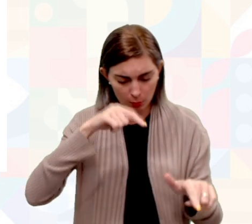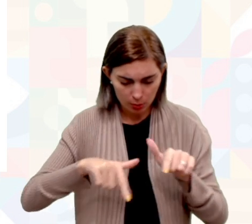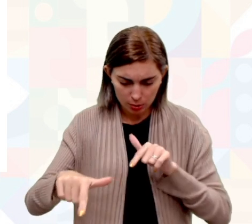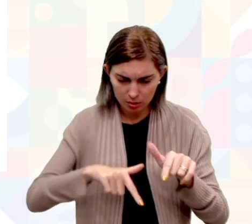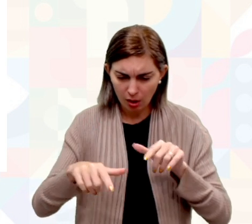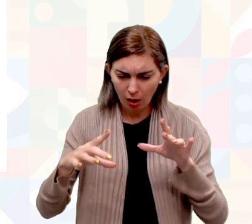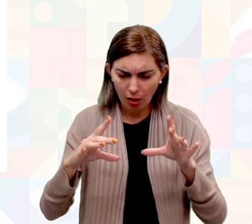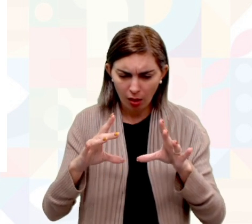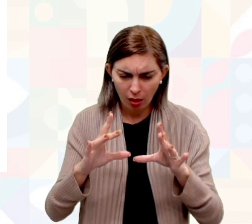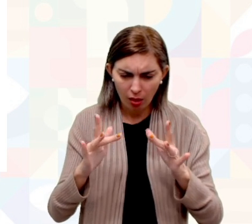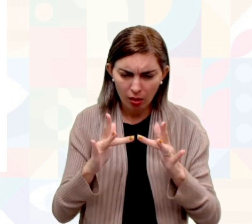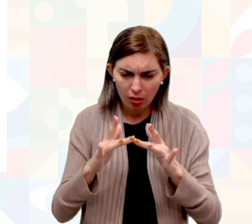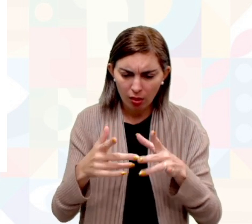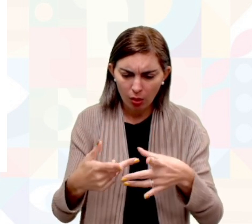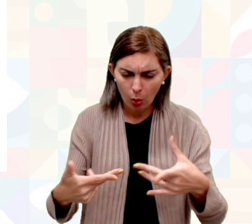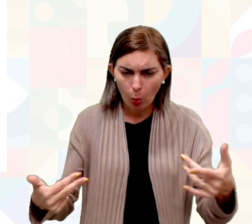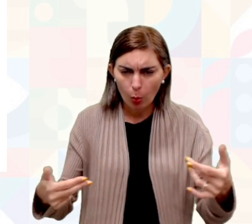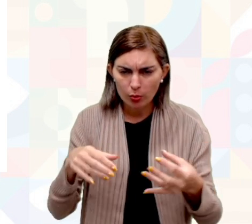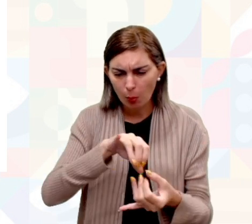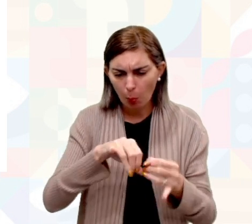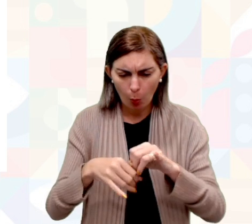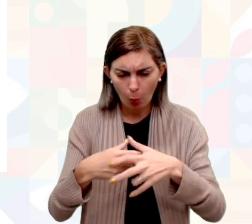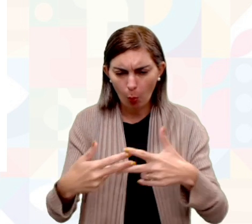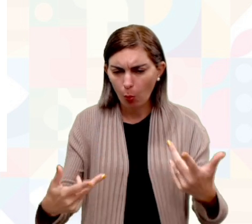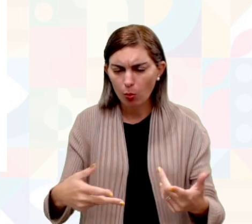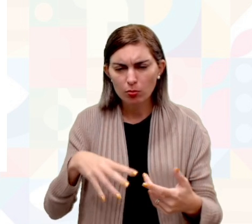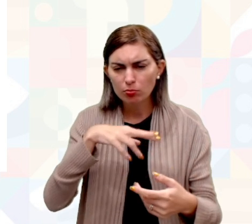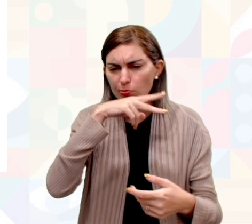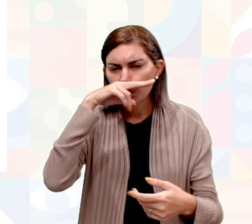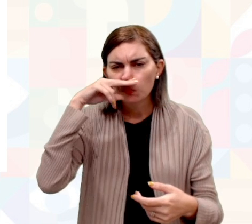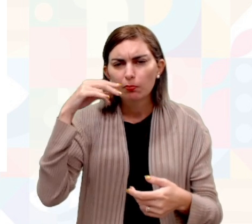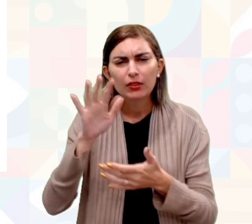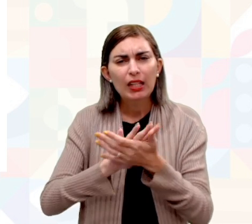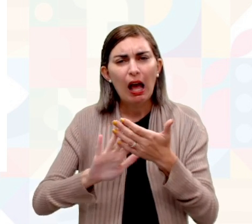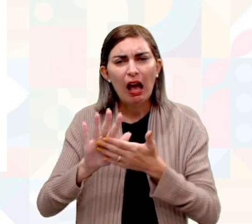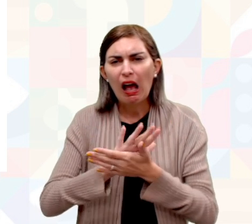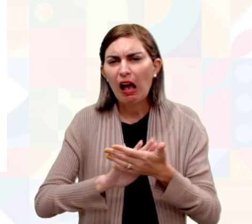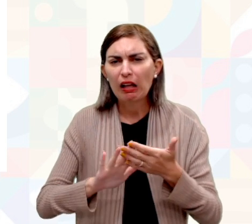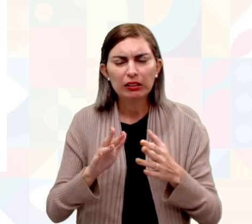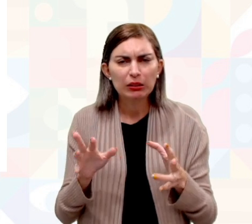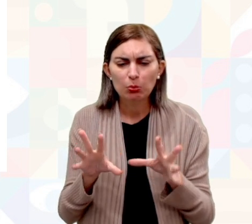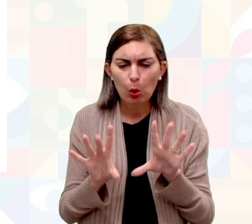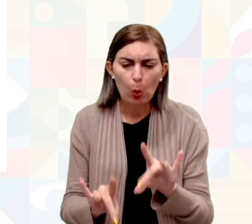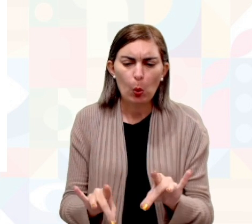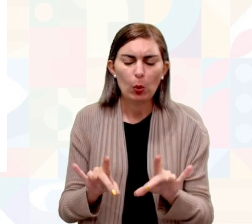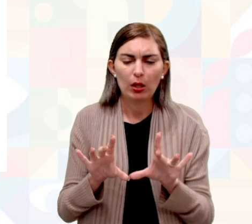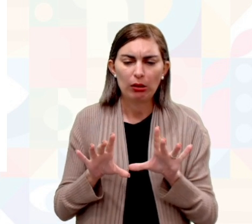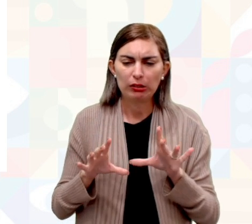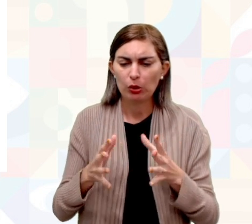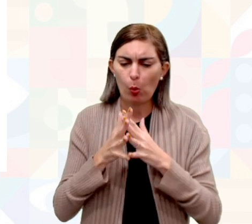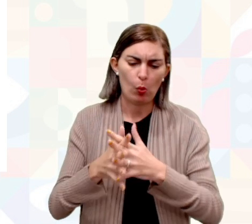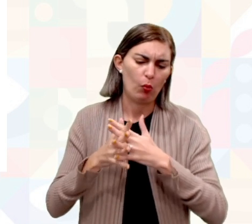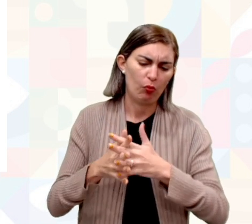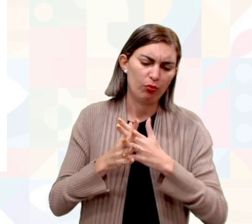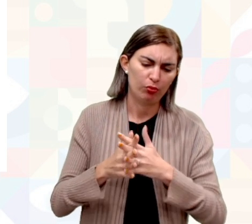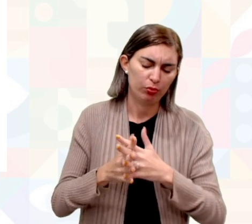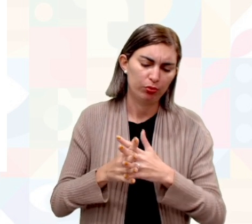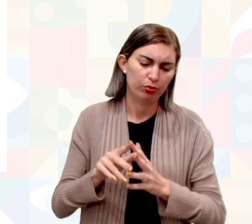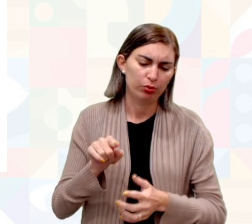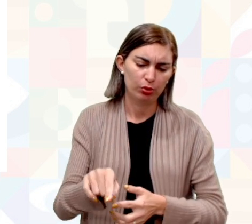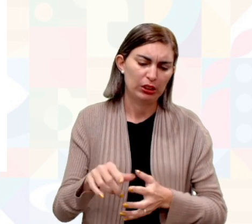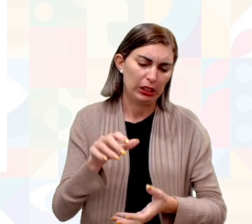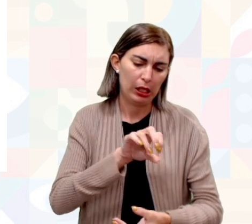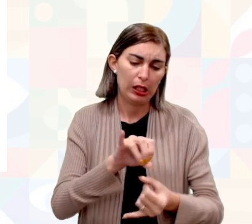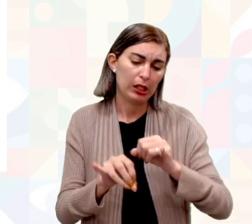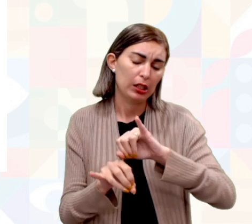contato com determinado produto que não tenha odor algum, ou cor, e ele possa se confundir, com aquele produto